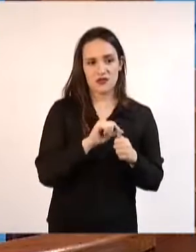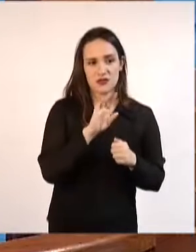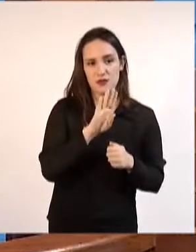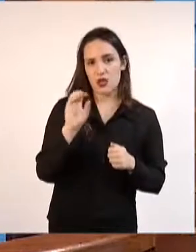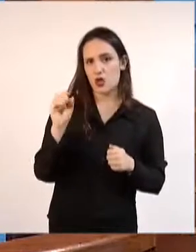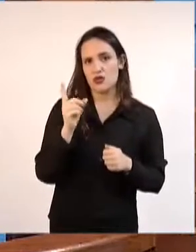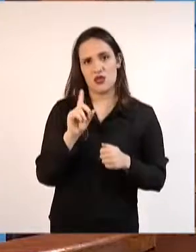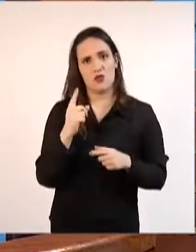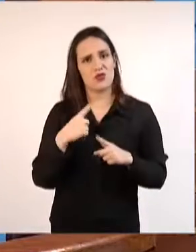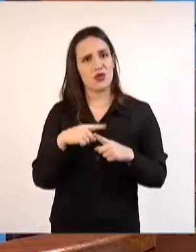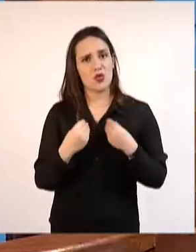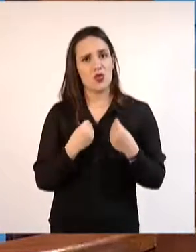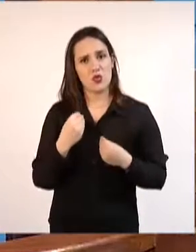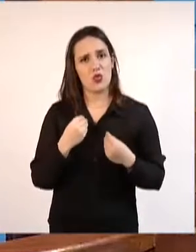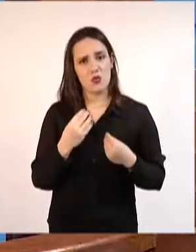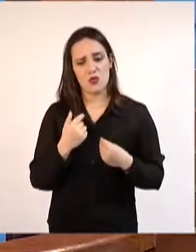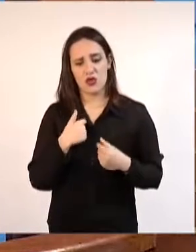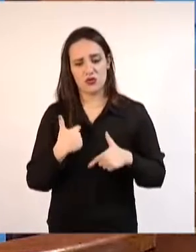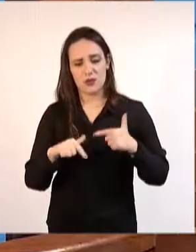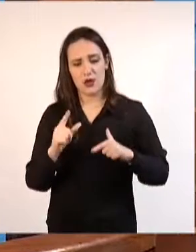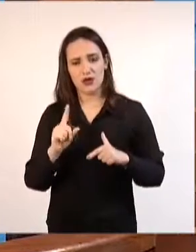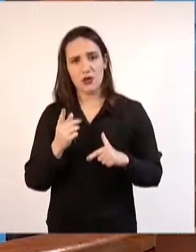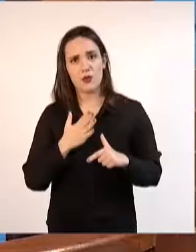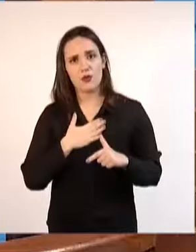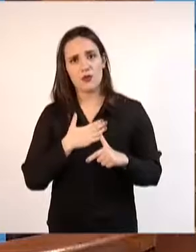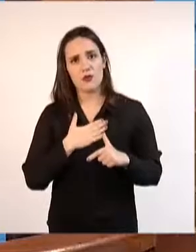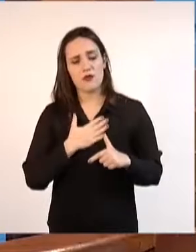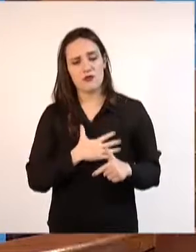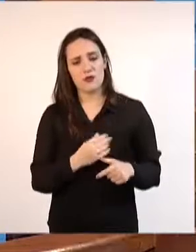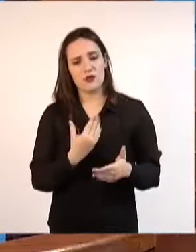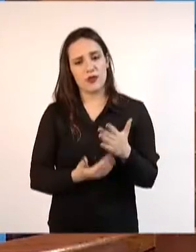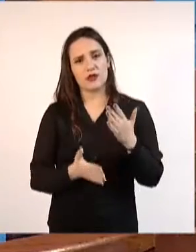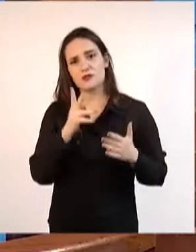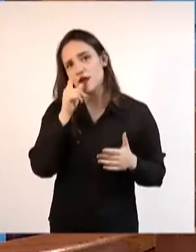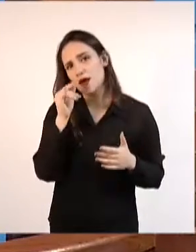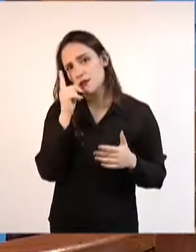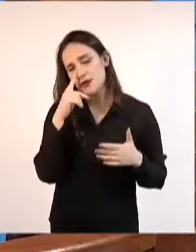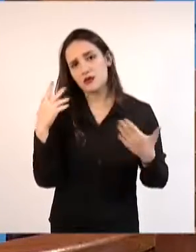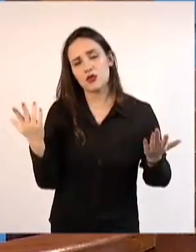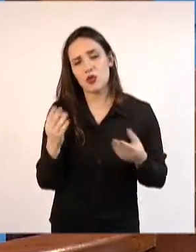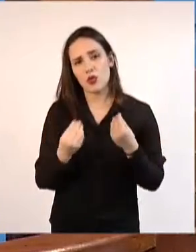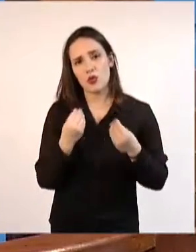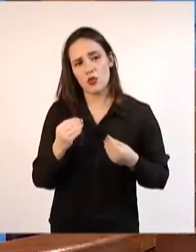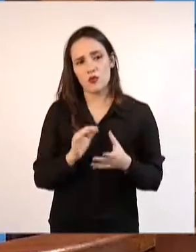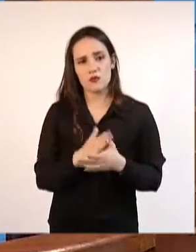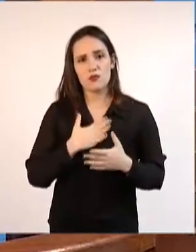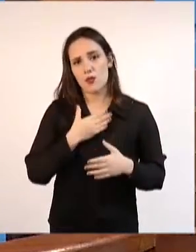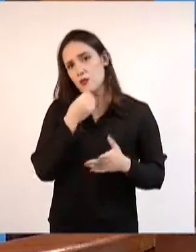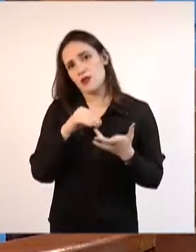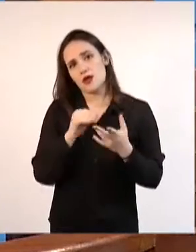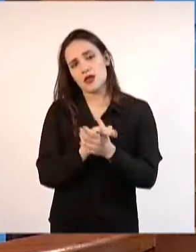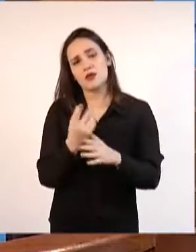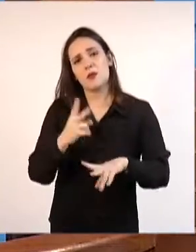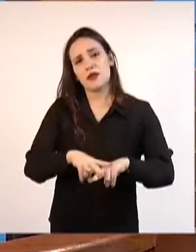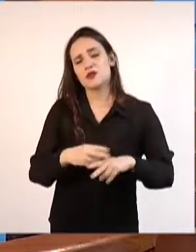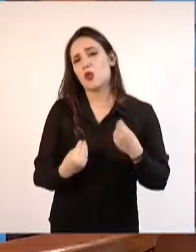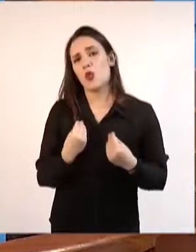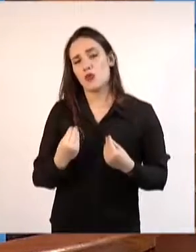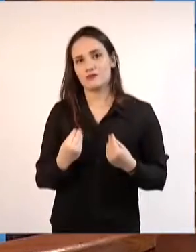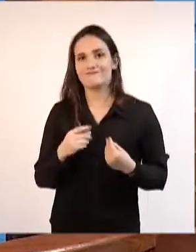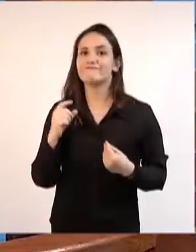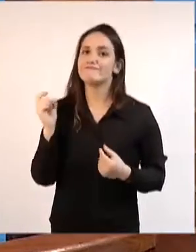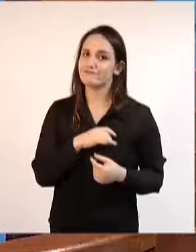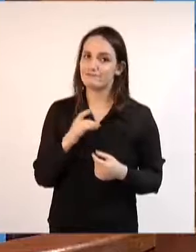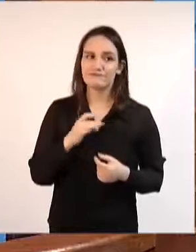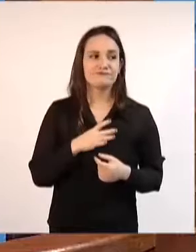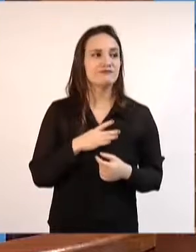meus filhos? Meus filhos vão ficar sem pai, meu marido vai preso, e aí como é que fica? Então, a questão cultural, ela é